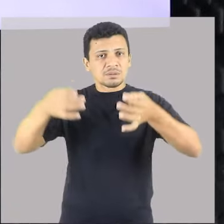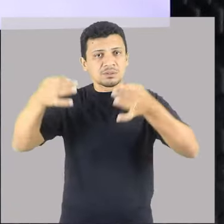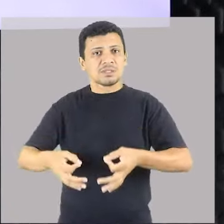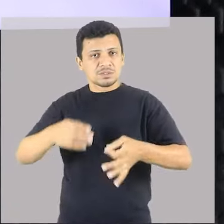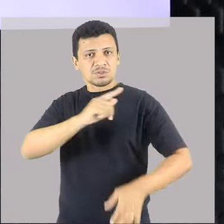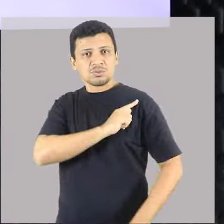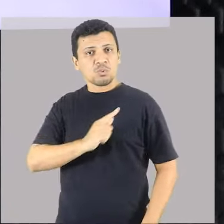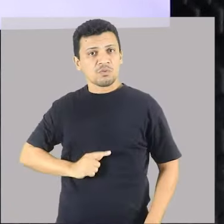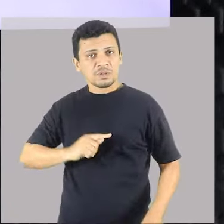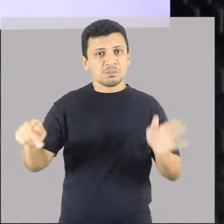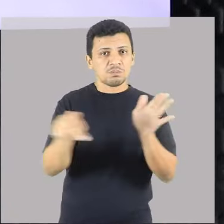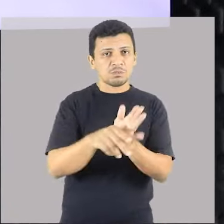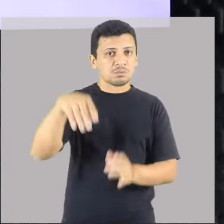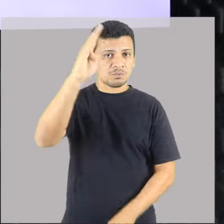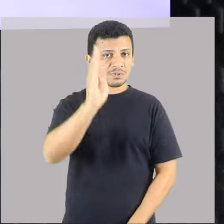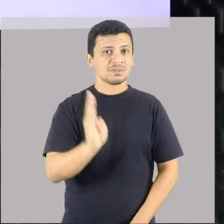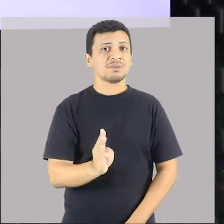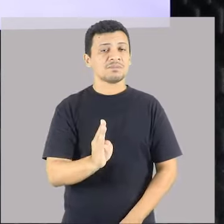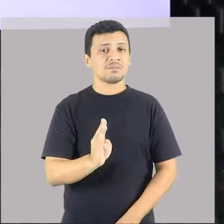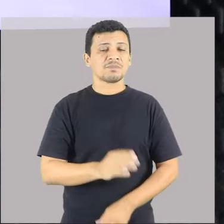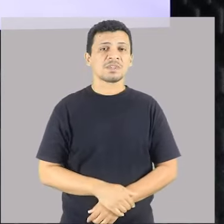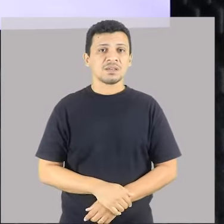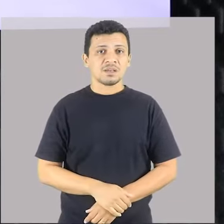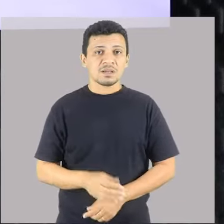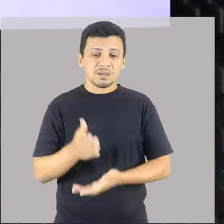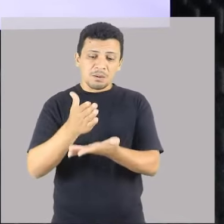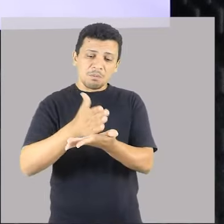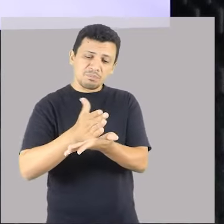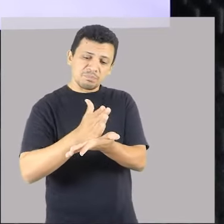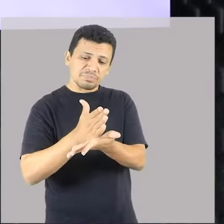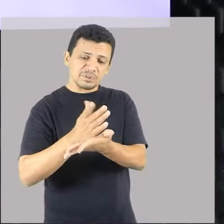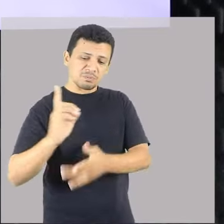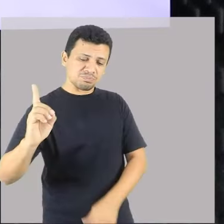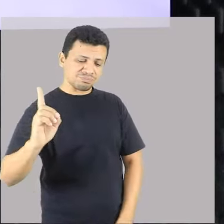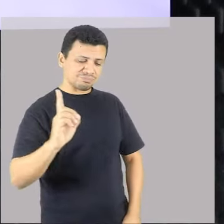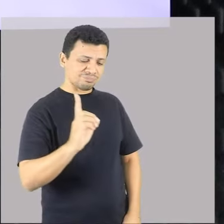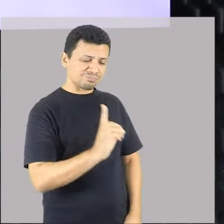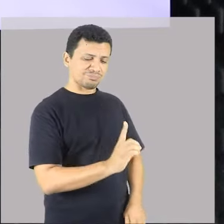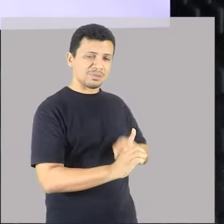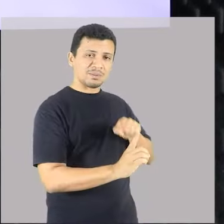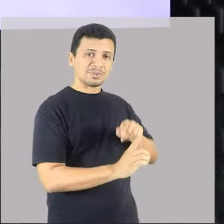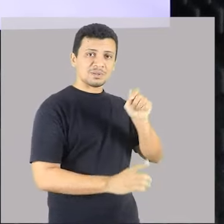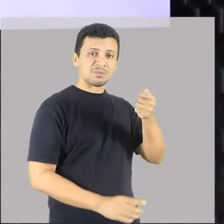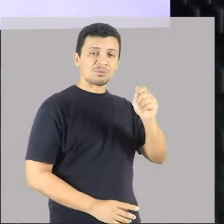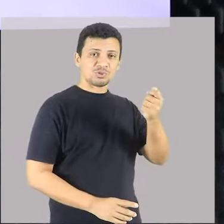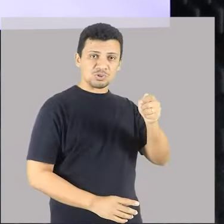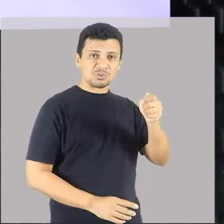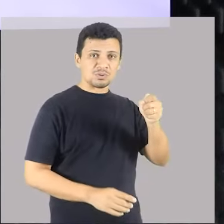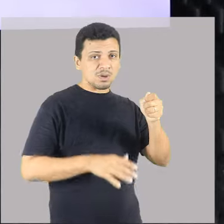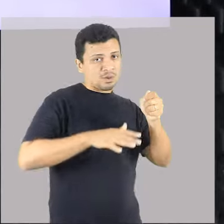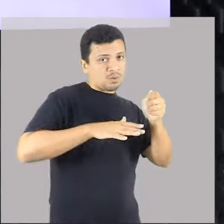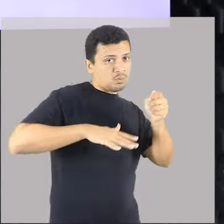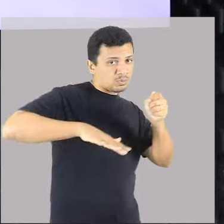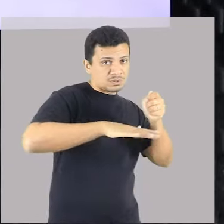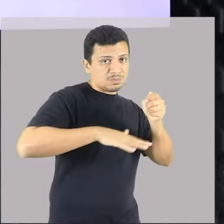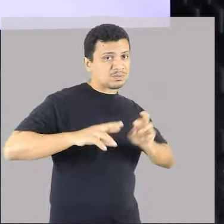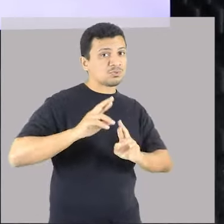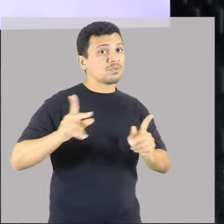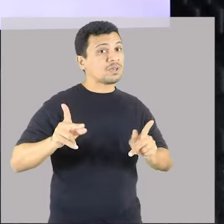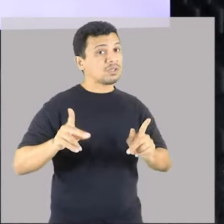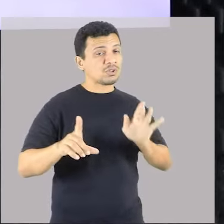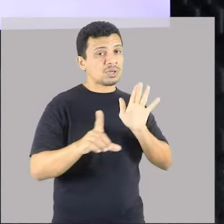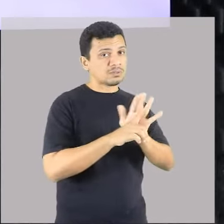governo brasileiro quando você transpõe a fronteira do Brasil e passa para o território argentino você está em outro espaço onde as